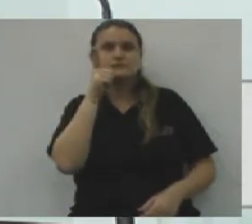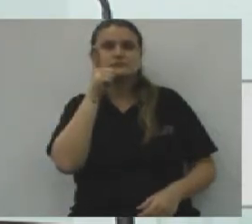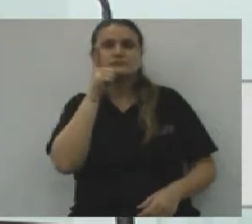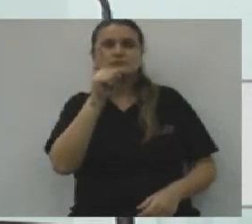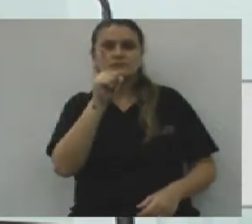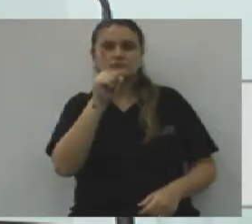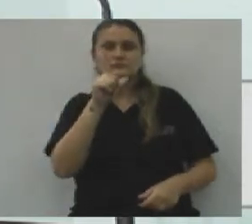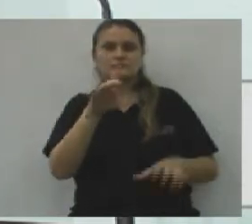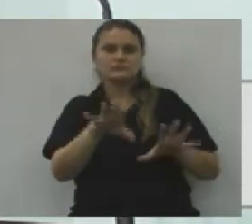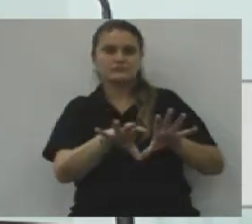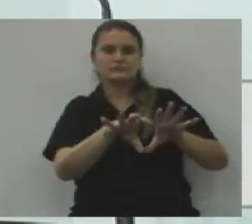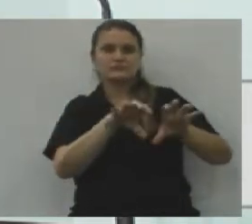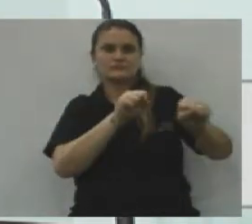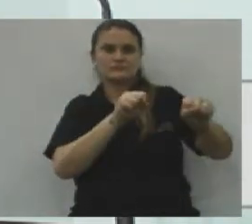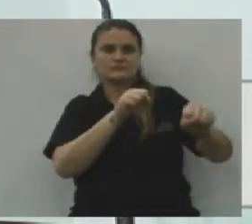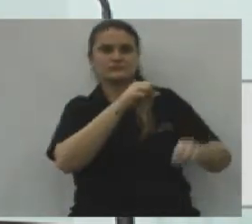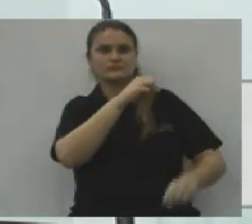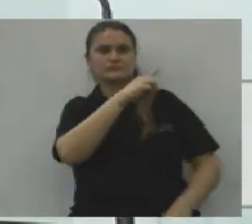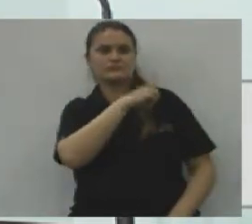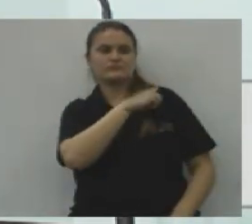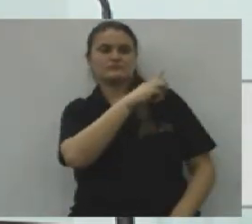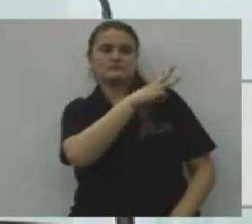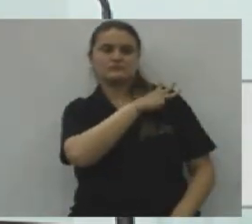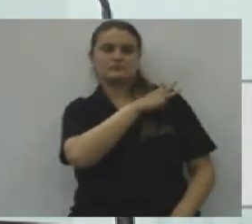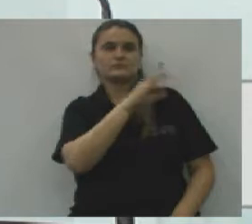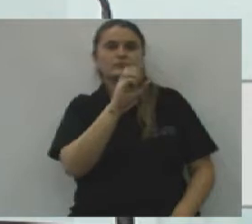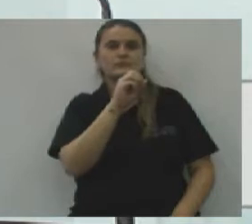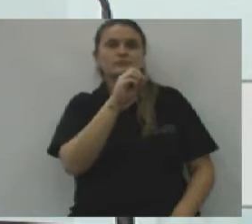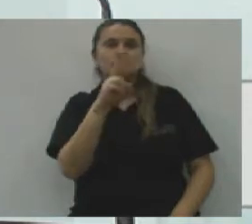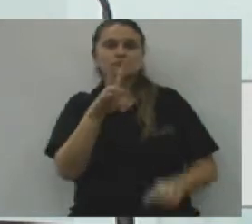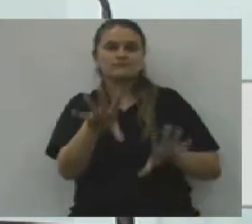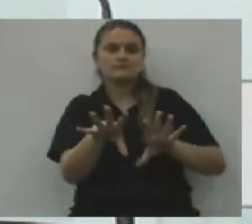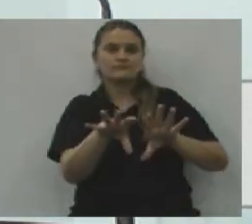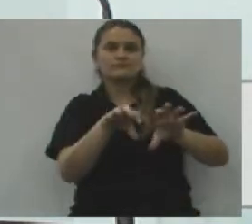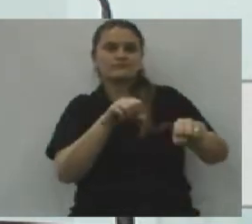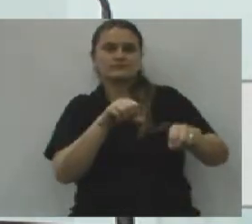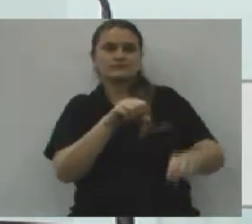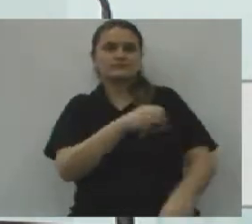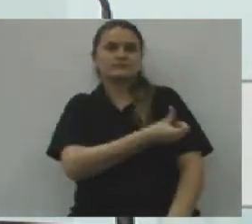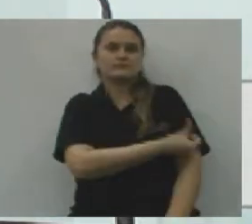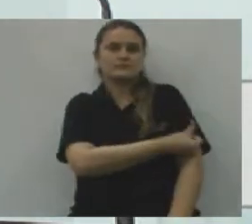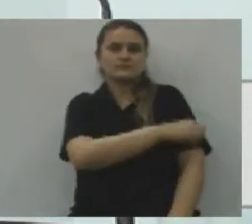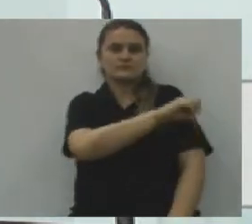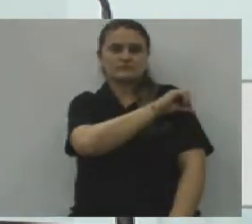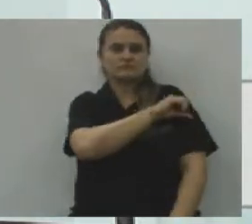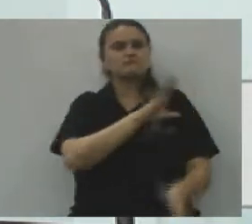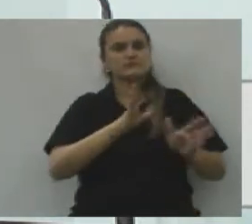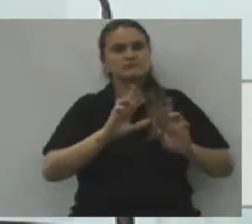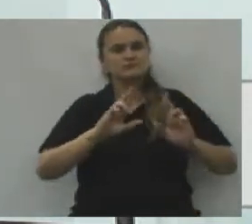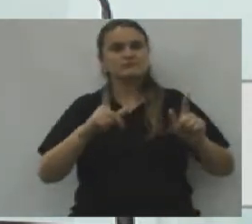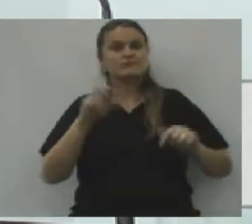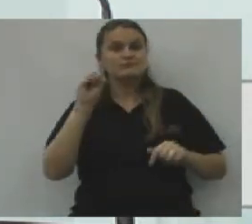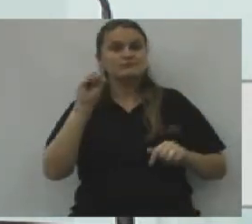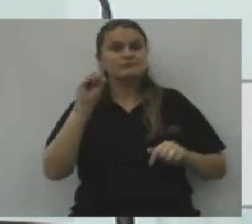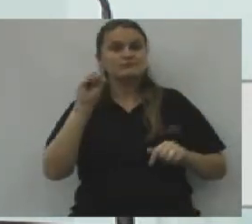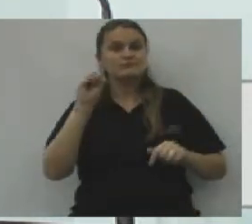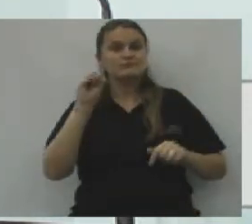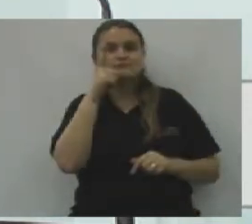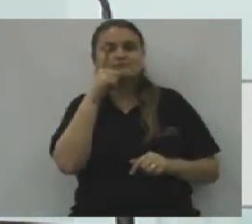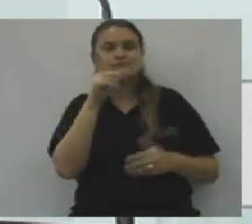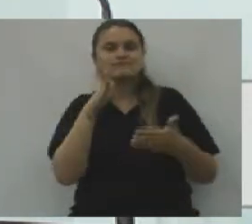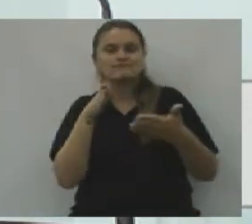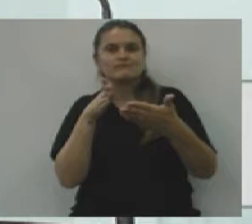chegar ao ensino médio ou concluir o fundamental, ele já faz a diferença. E se for o ensino superior, muito